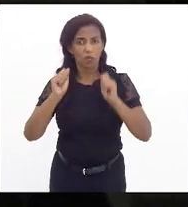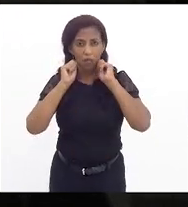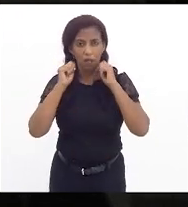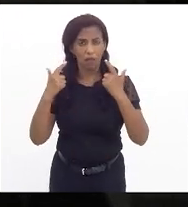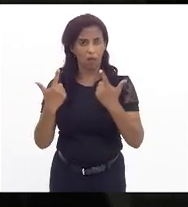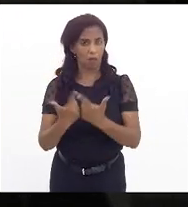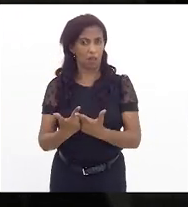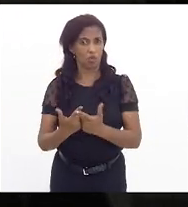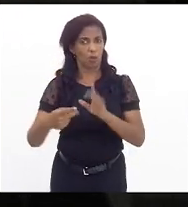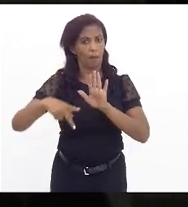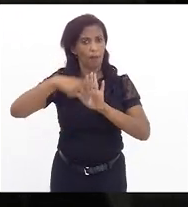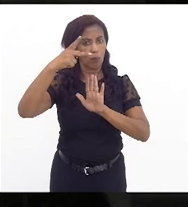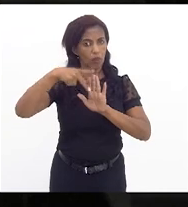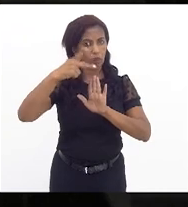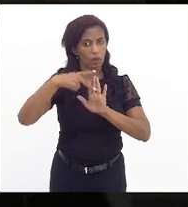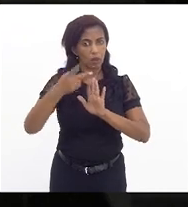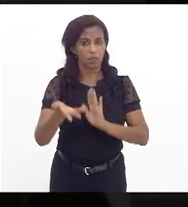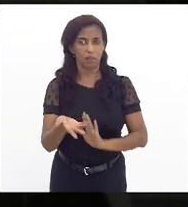Fluminense.